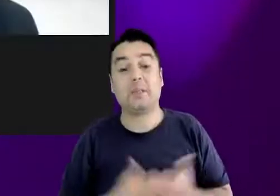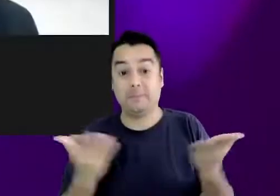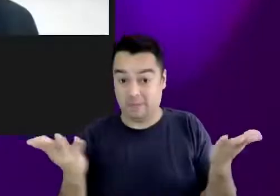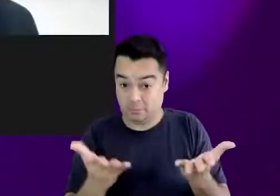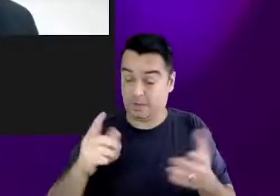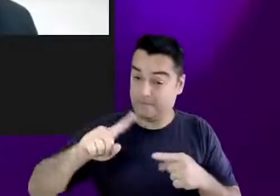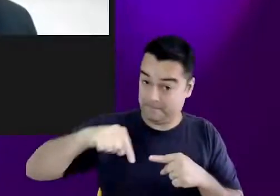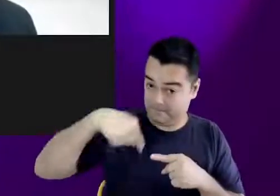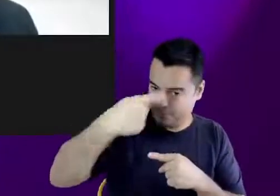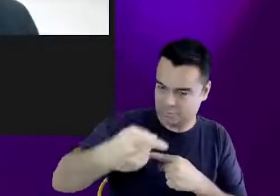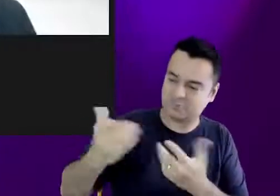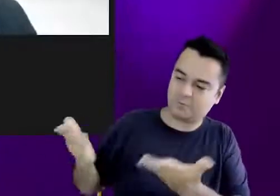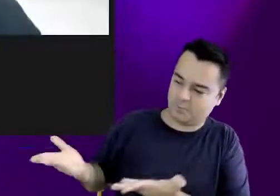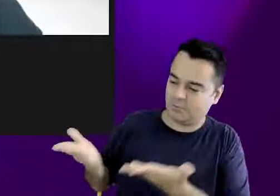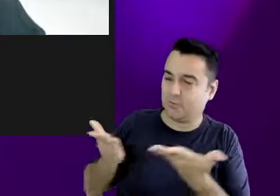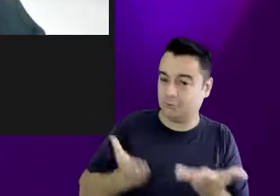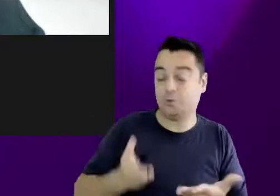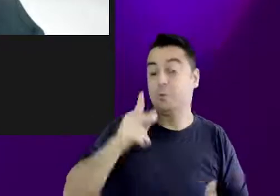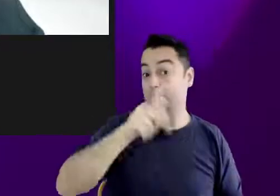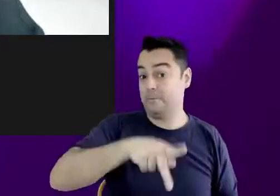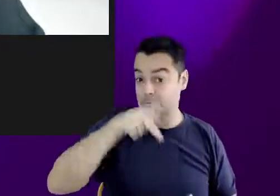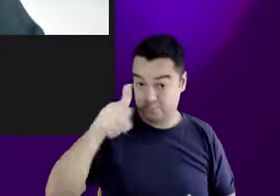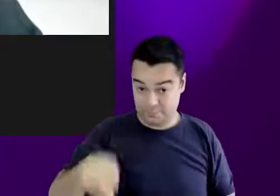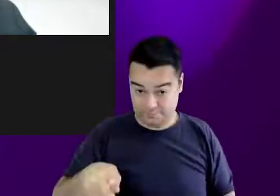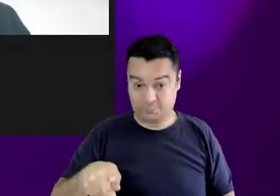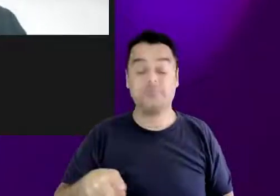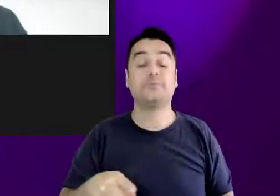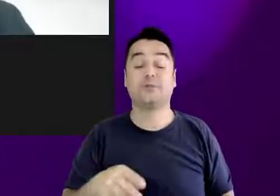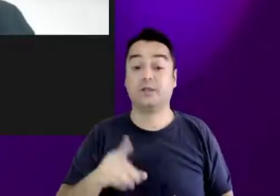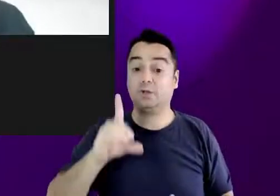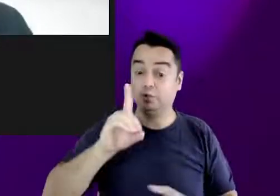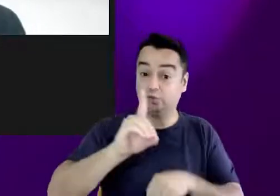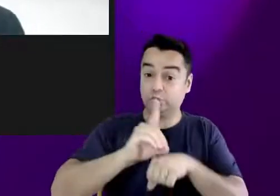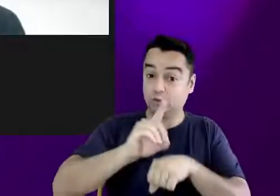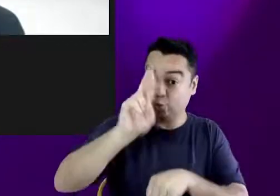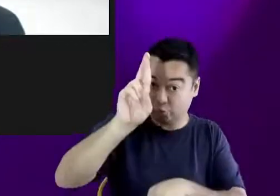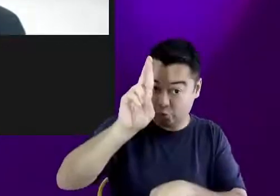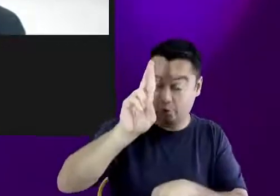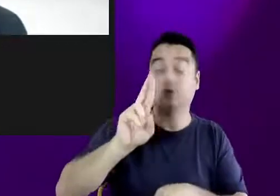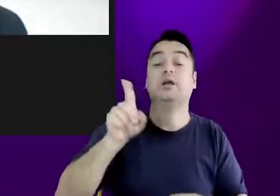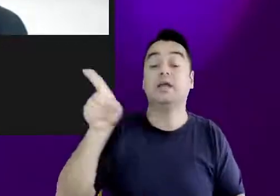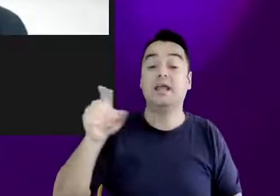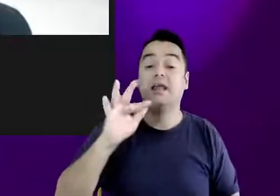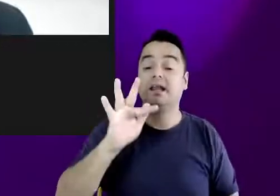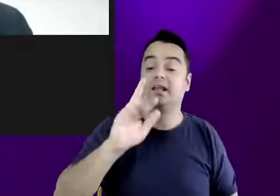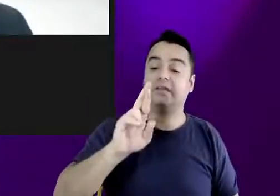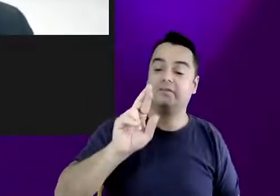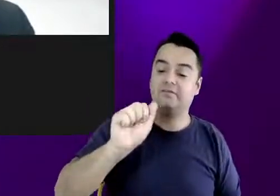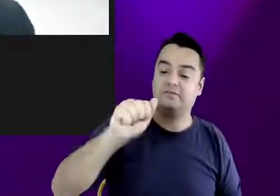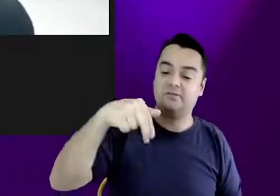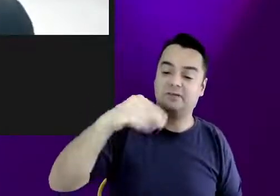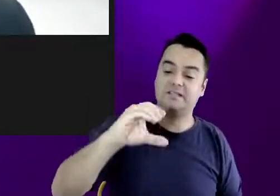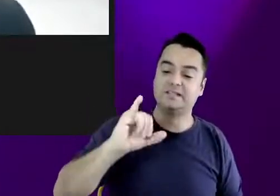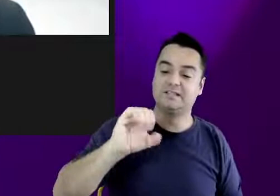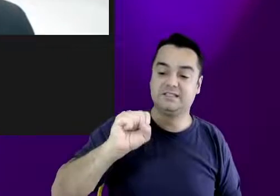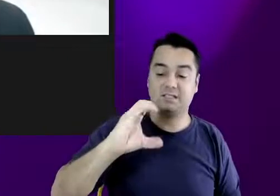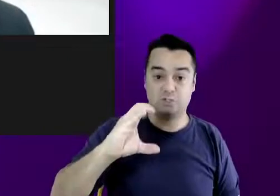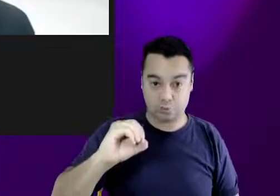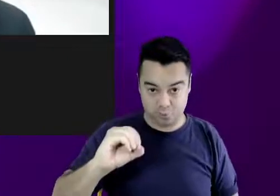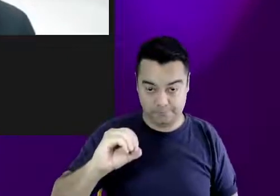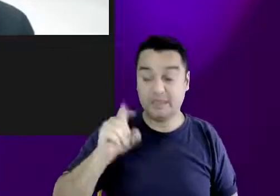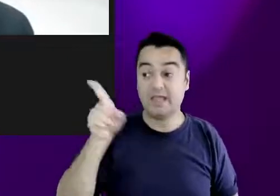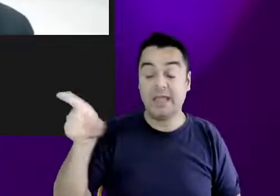de convidar o professor, doutor Francisco Lázaro Pereira de Souza. Ele é professor